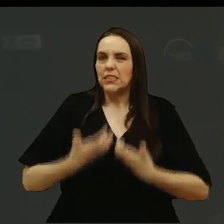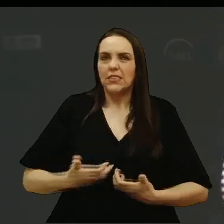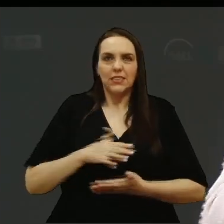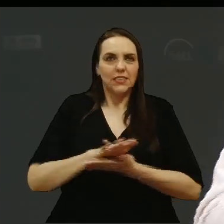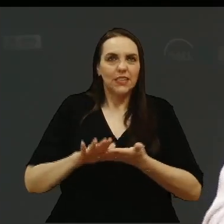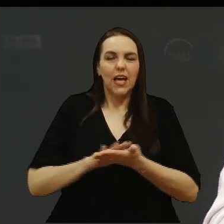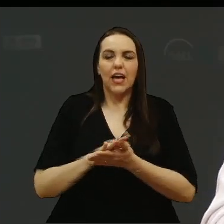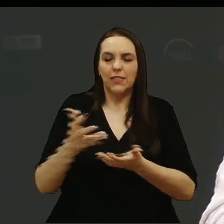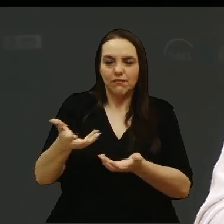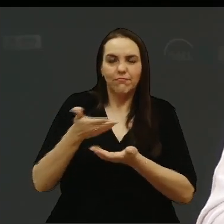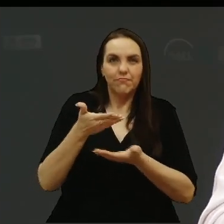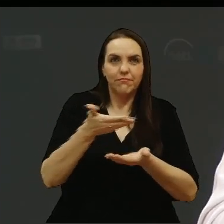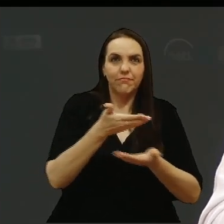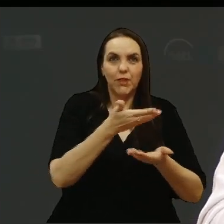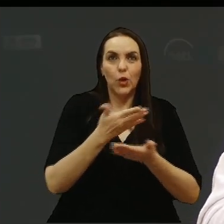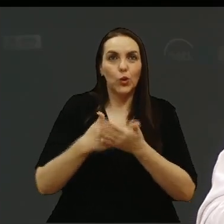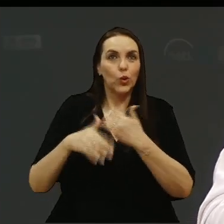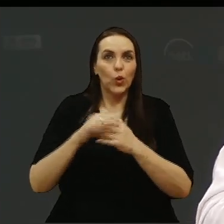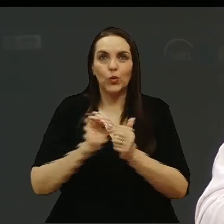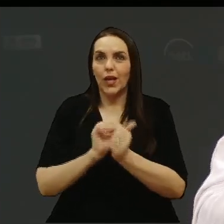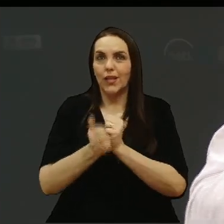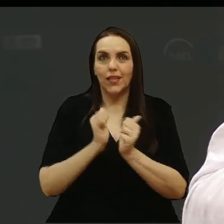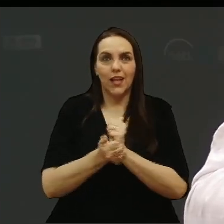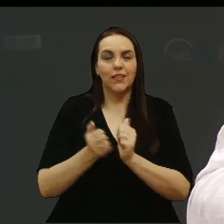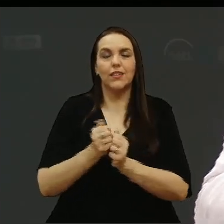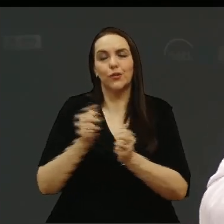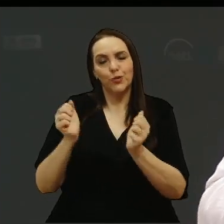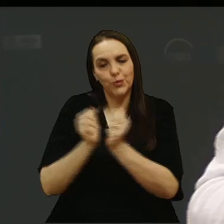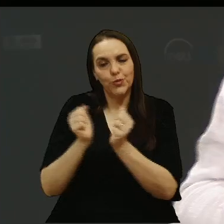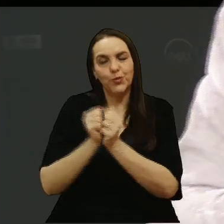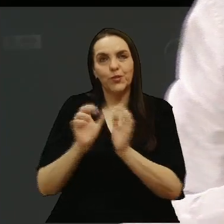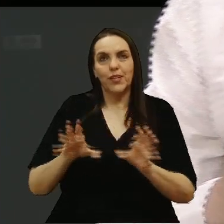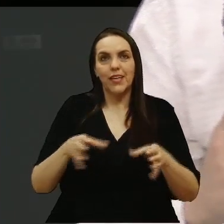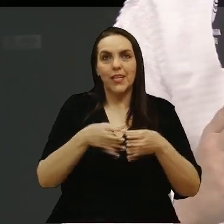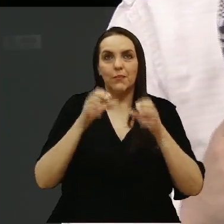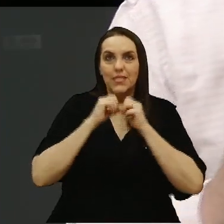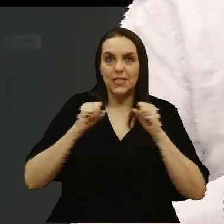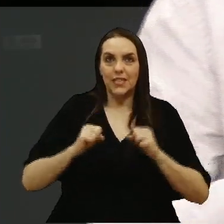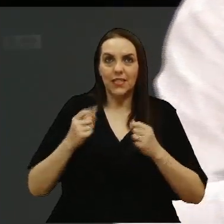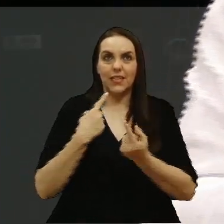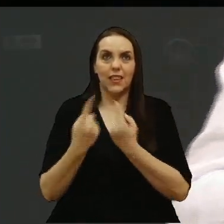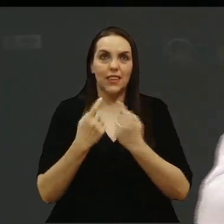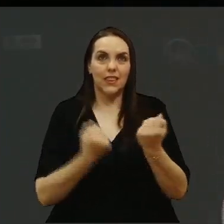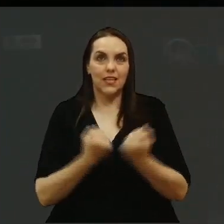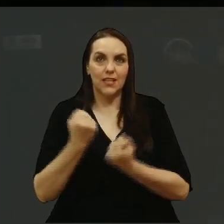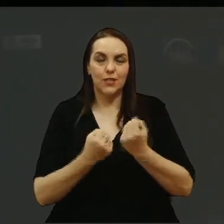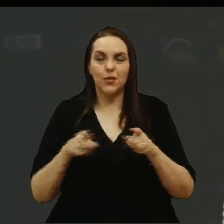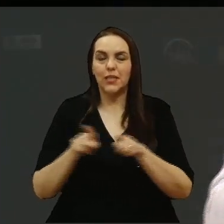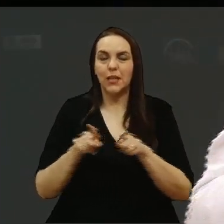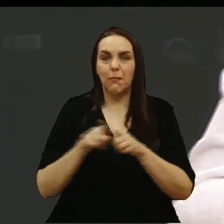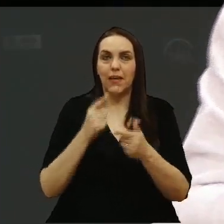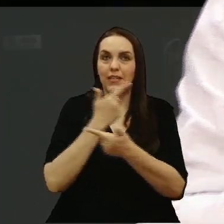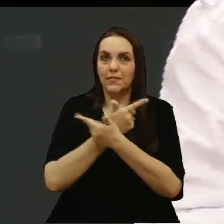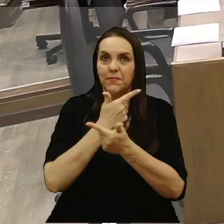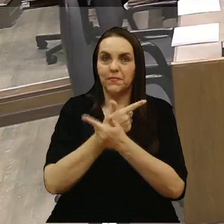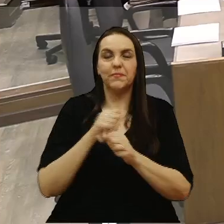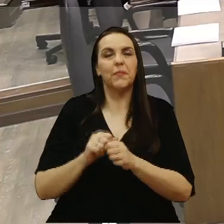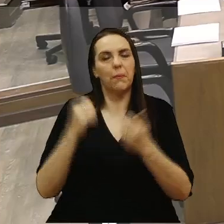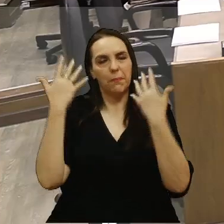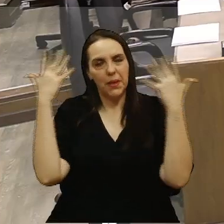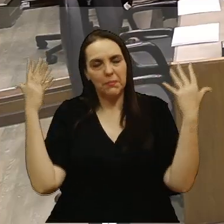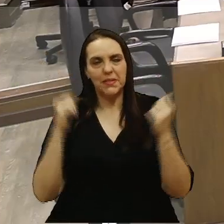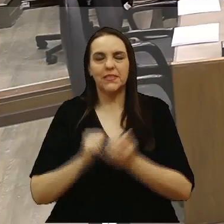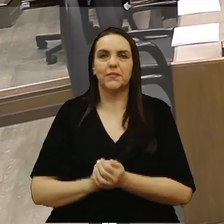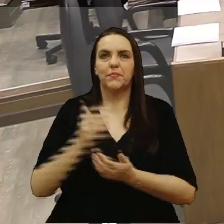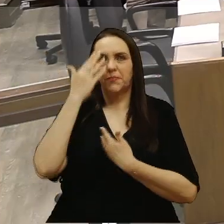atletas, estava lá o secretário junto da equipe da secretaria. Então, parabéns à Secretaria de Trânsito, parabéns à Secretaria de Esporte e Lazer. Era isso, presidente. Muito obrigado.